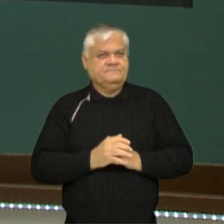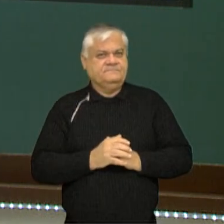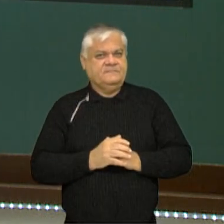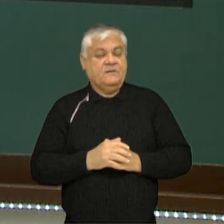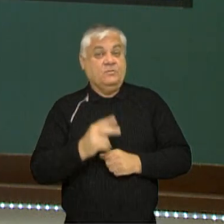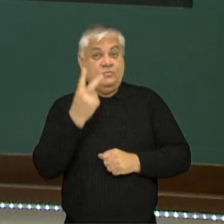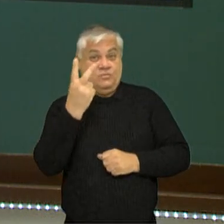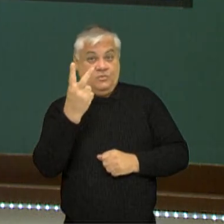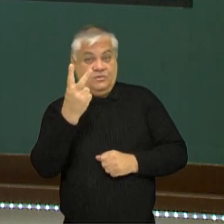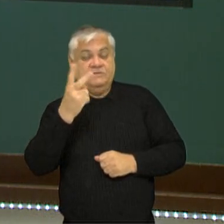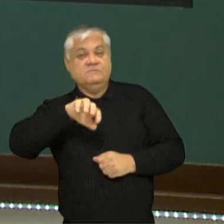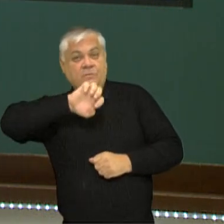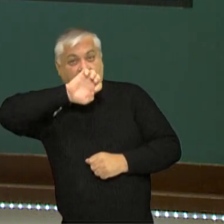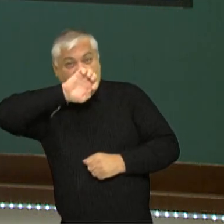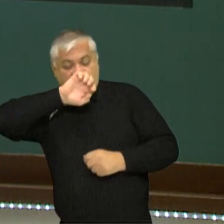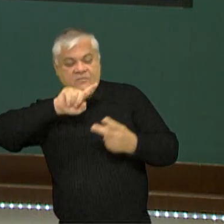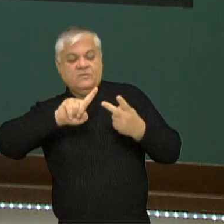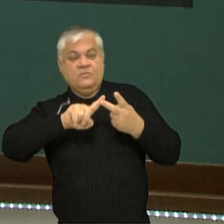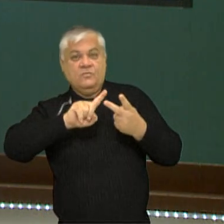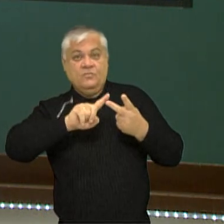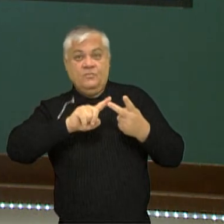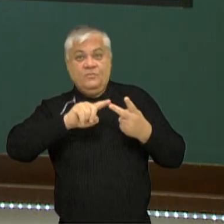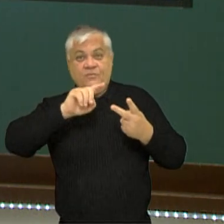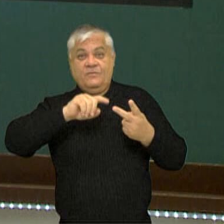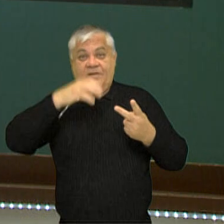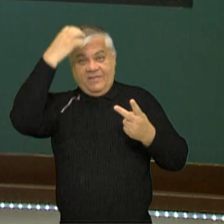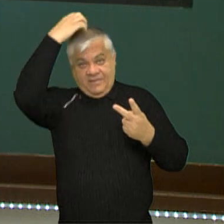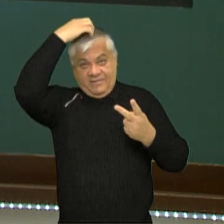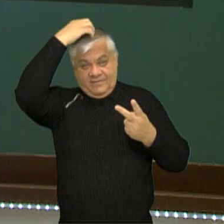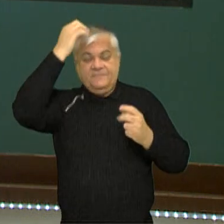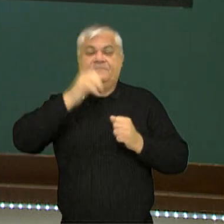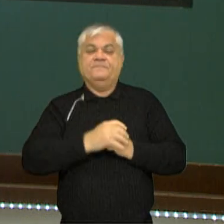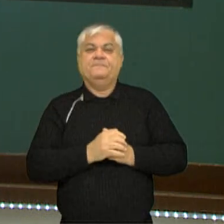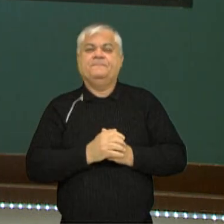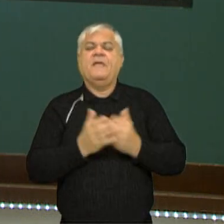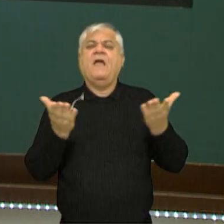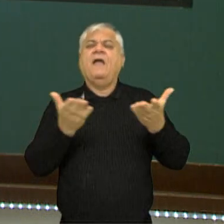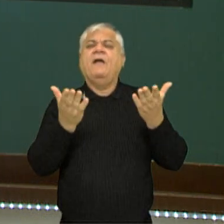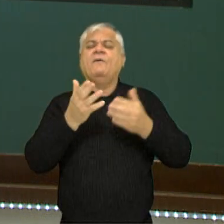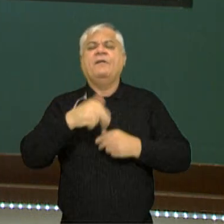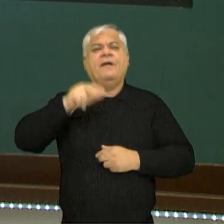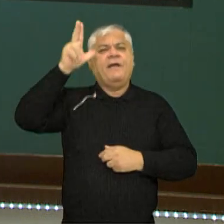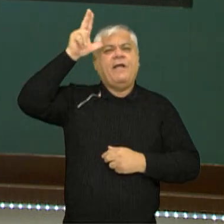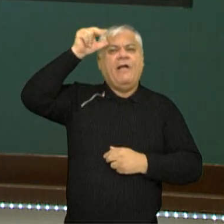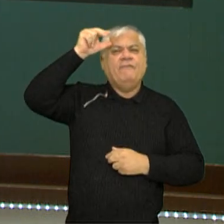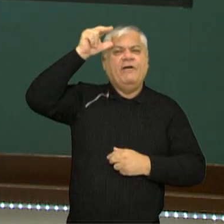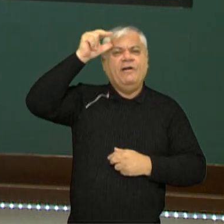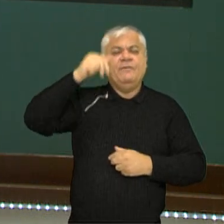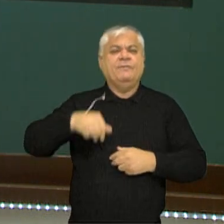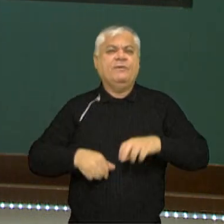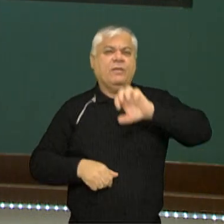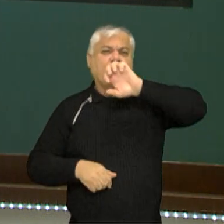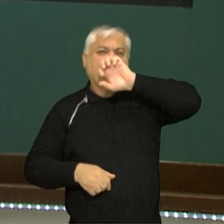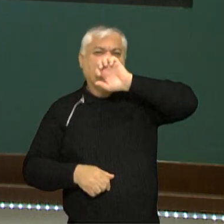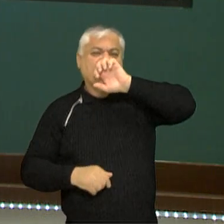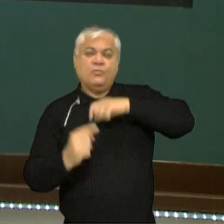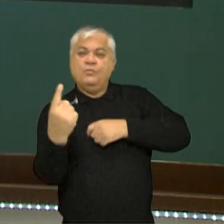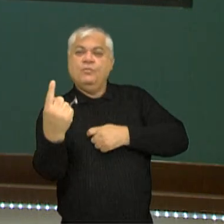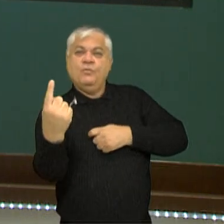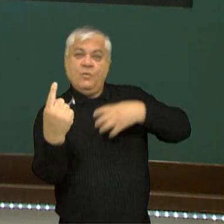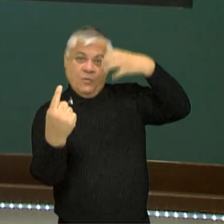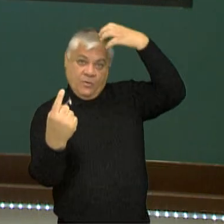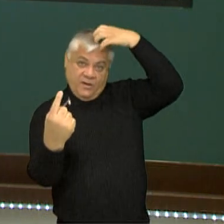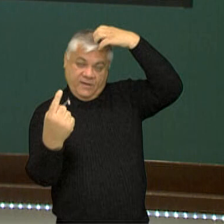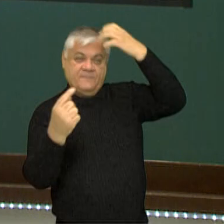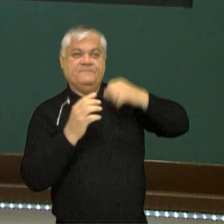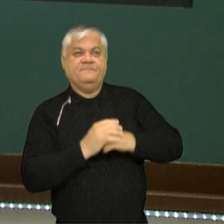2 bispos e o rei. Agora, cavalo e bispo contra o rei, certo? A casa onde o